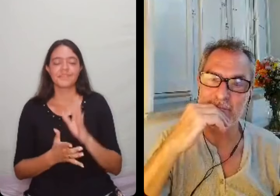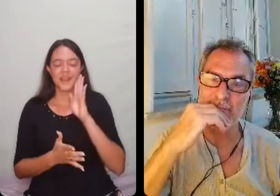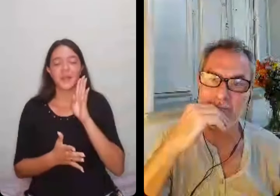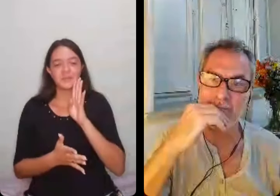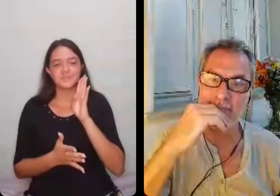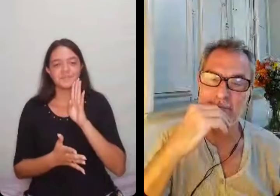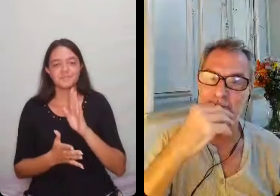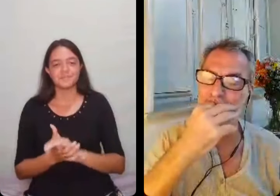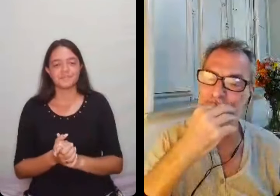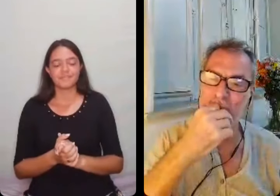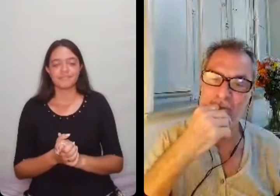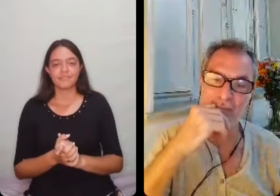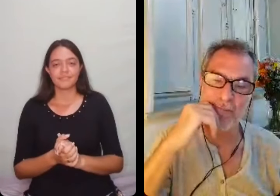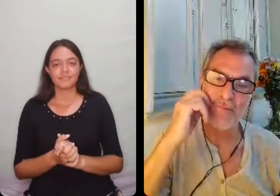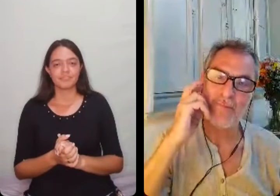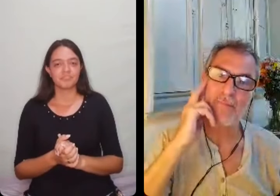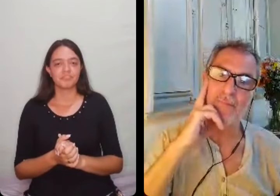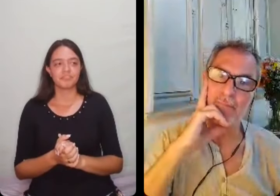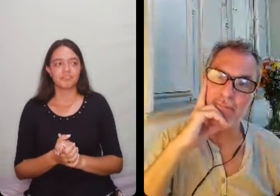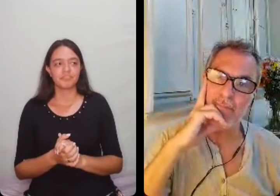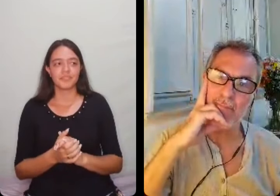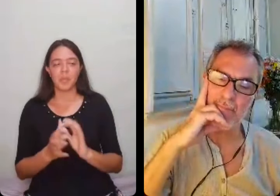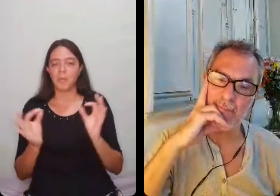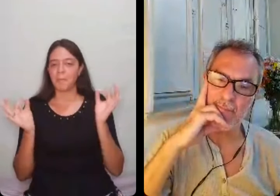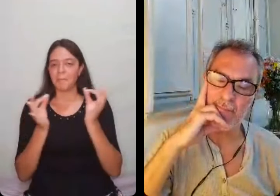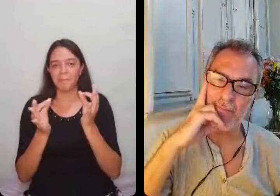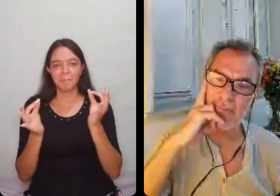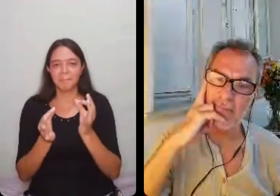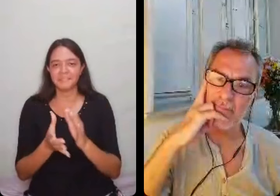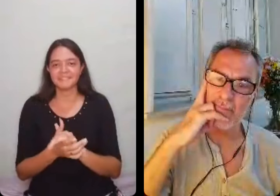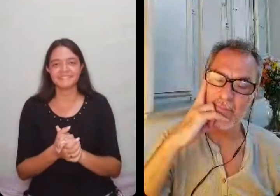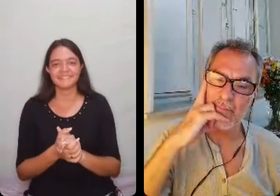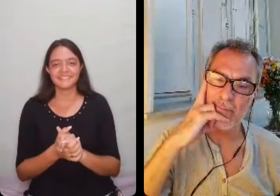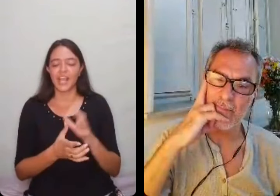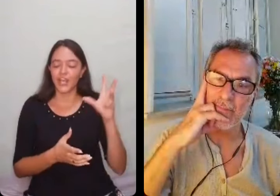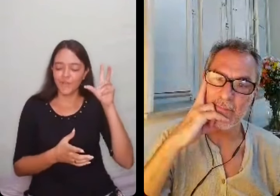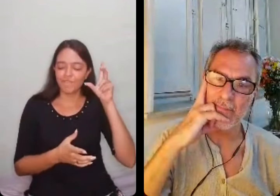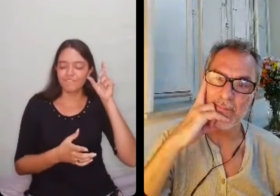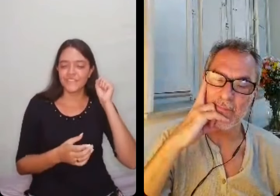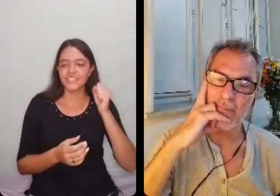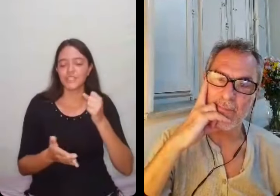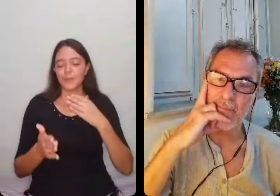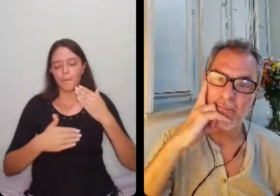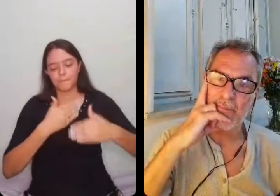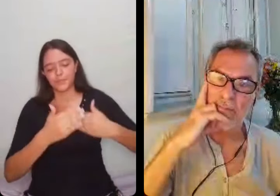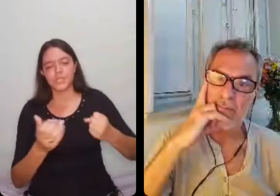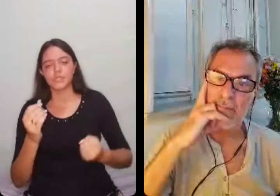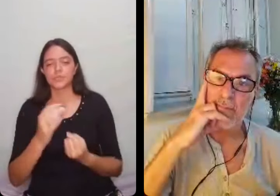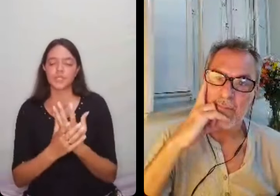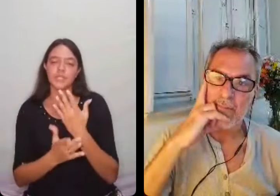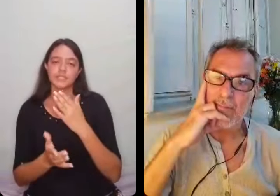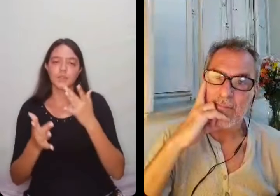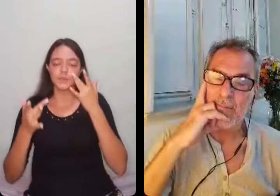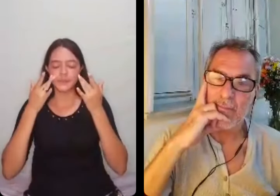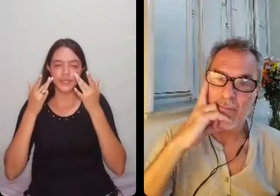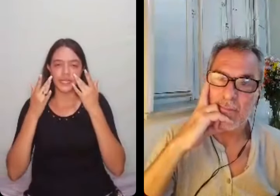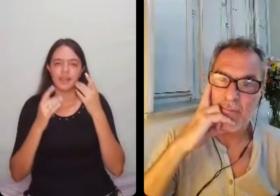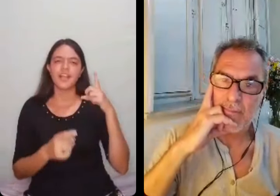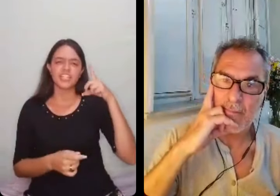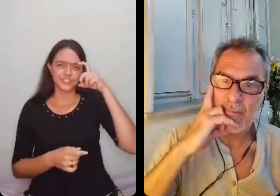incrível ouvir sobre o processo artístico, sobre a construção. é tão difícil, né, Jussara, a gente